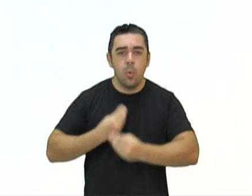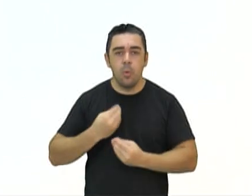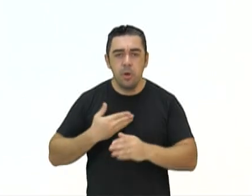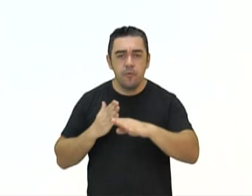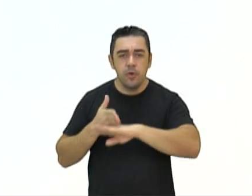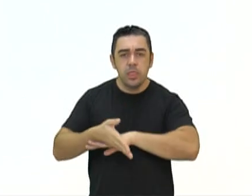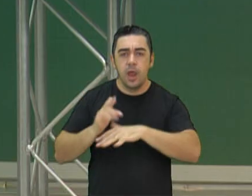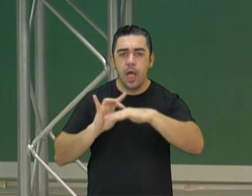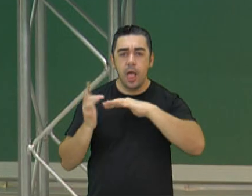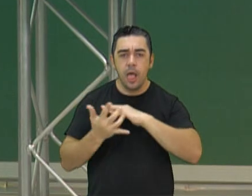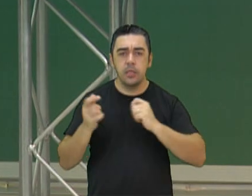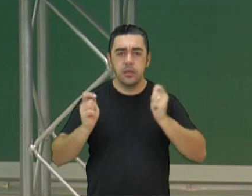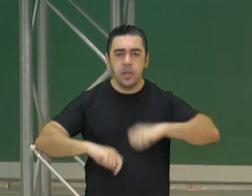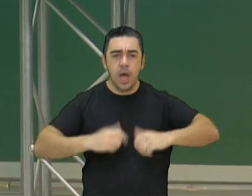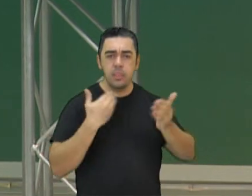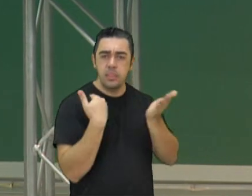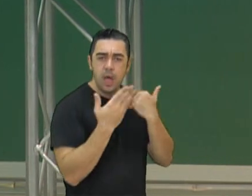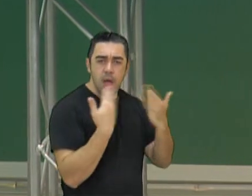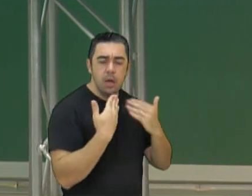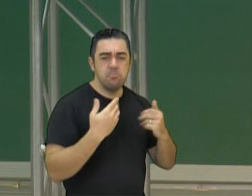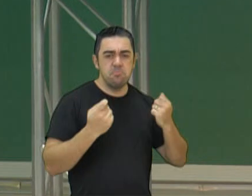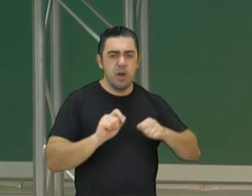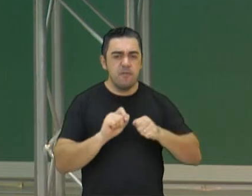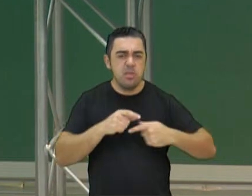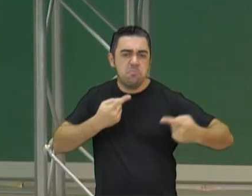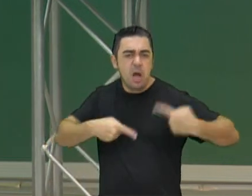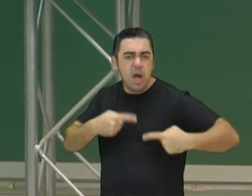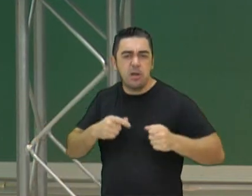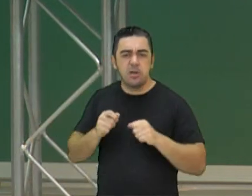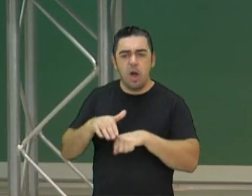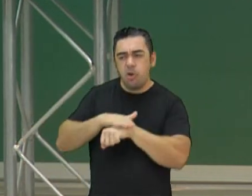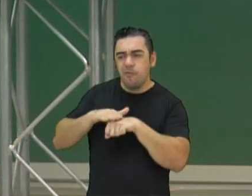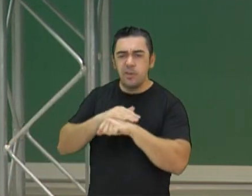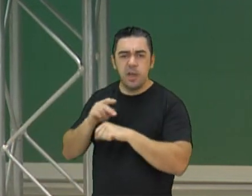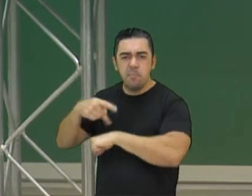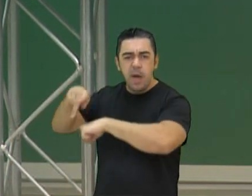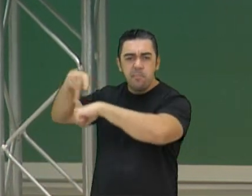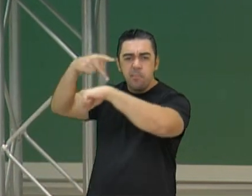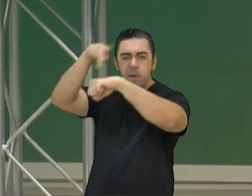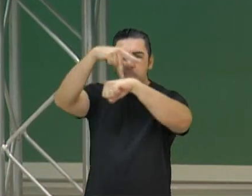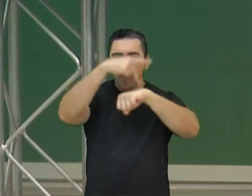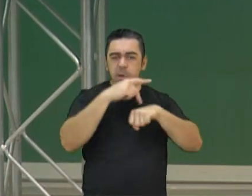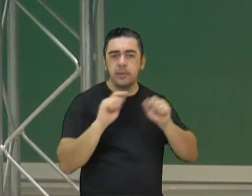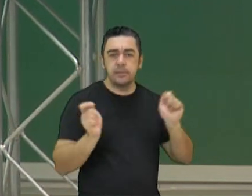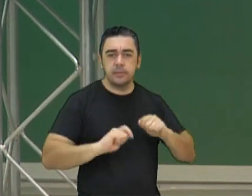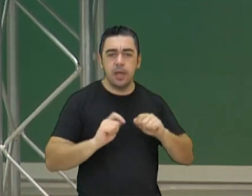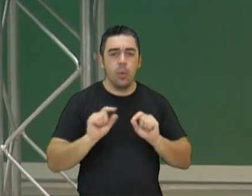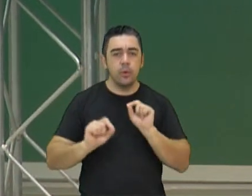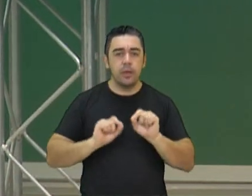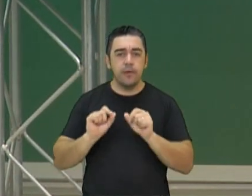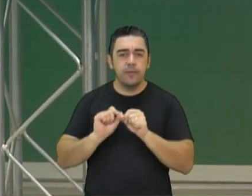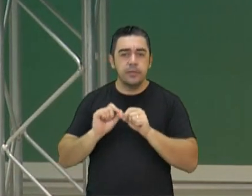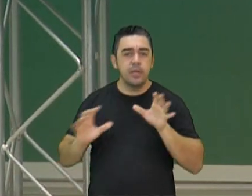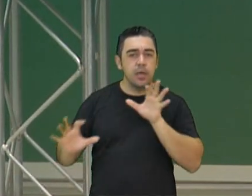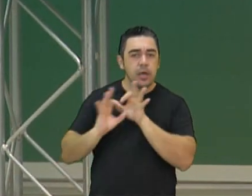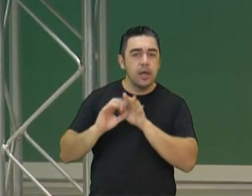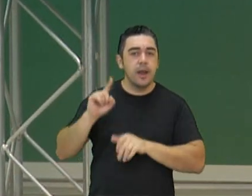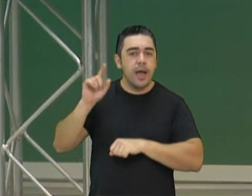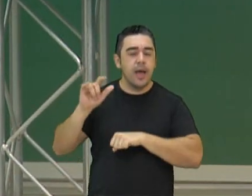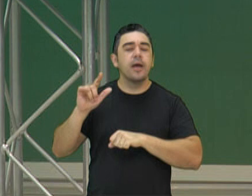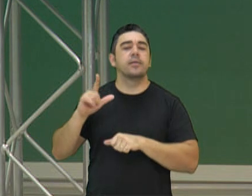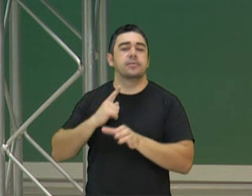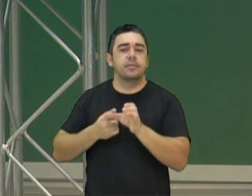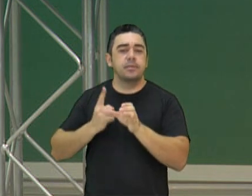na rede, fazer um debate, vou falar com vários países ao mesmo tempo. Connecticut, cidade nos Estados Unidos,